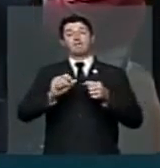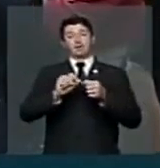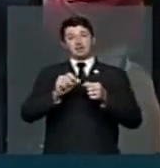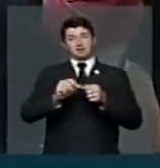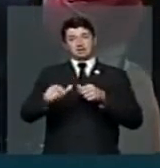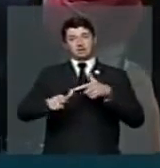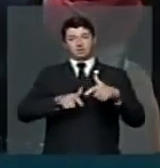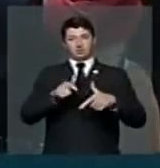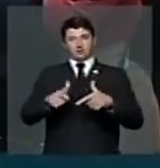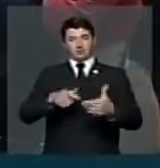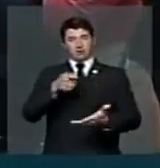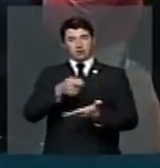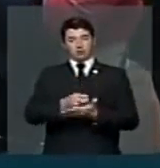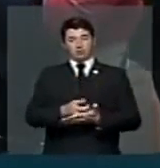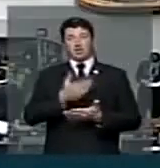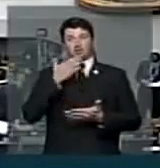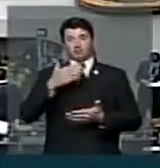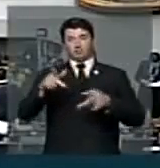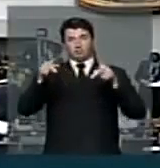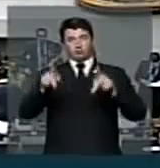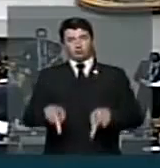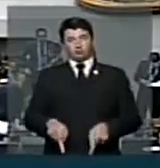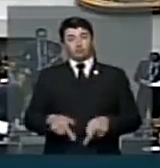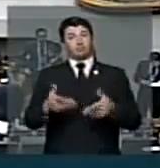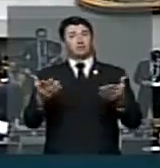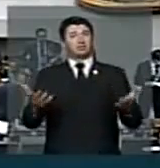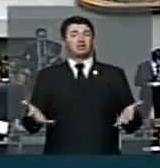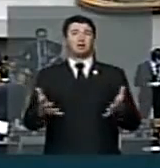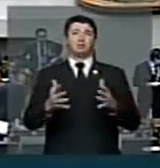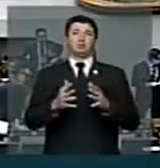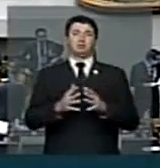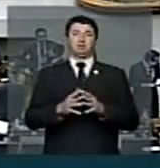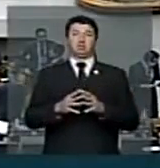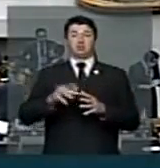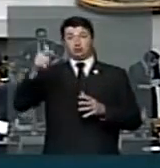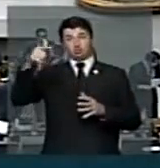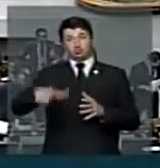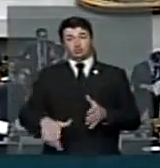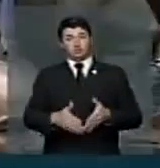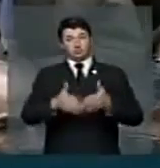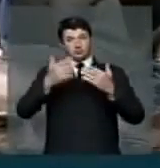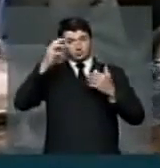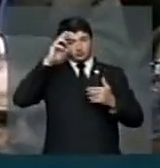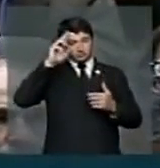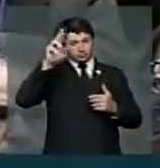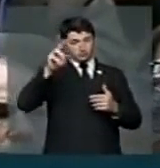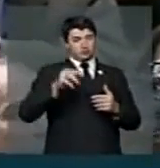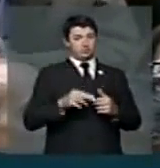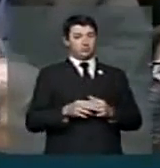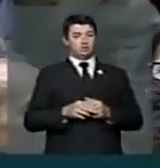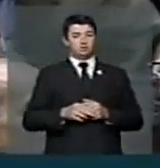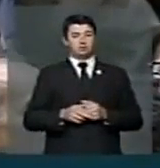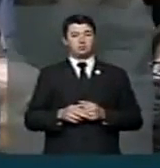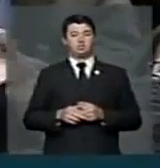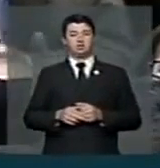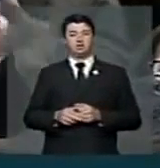obrigação perante o povo brasileiro. Por isso, eu reitero a Vossa Excelência o apelo